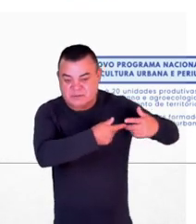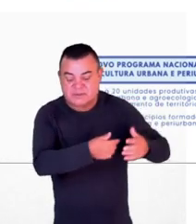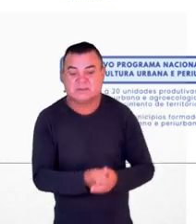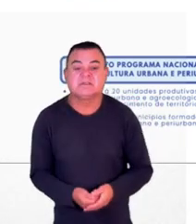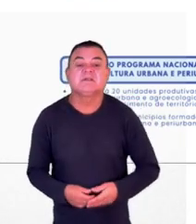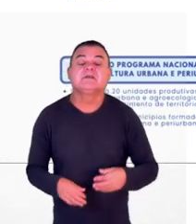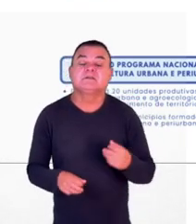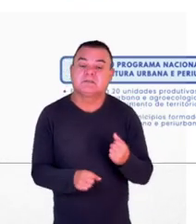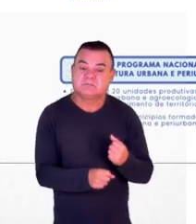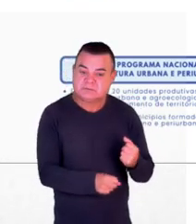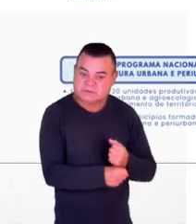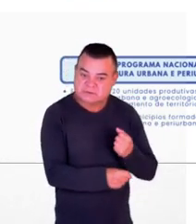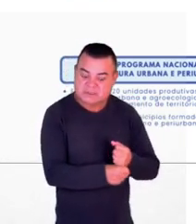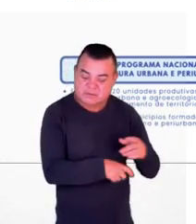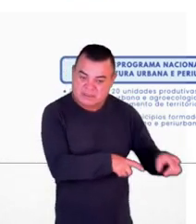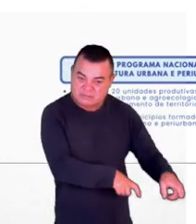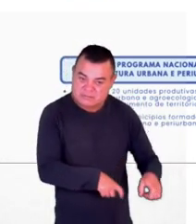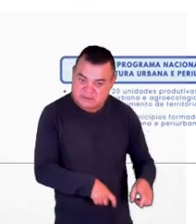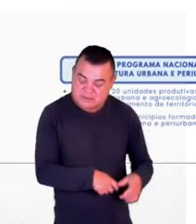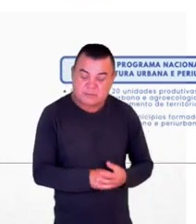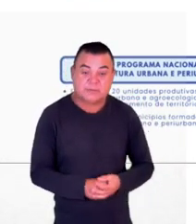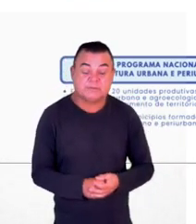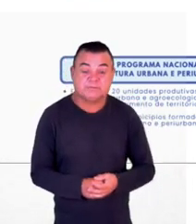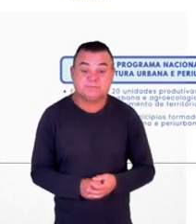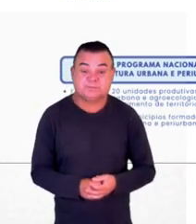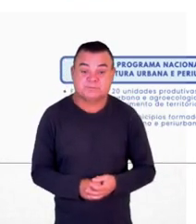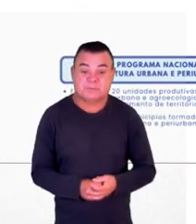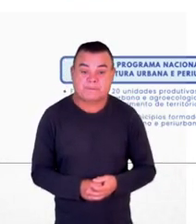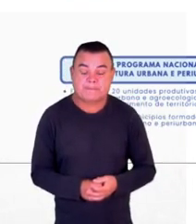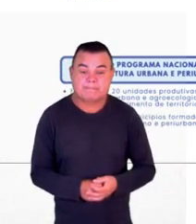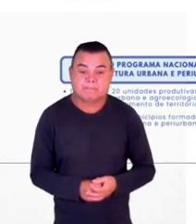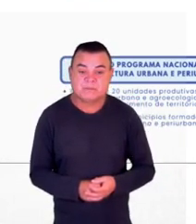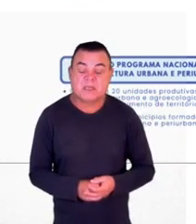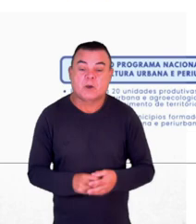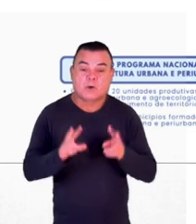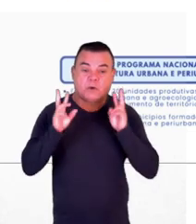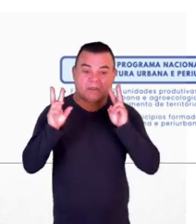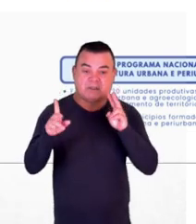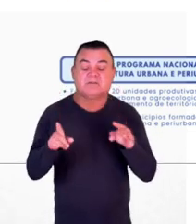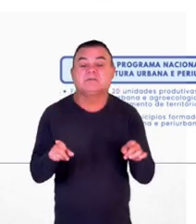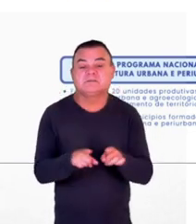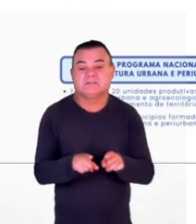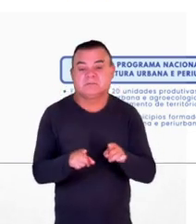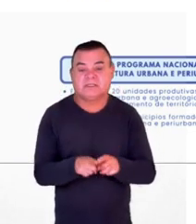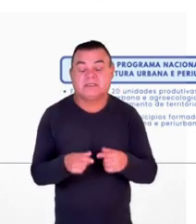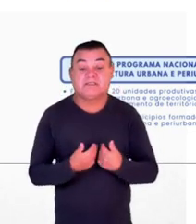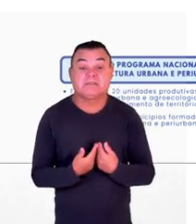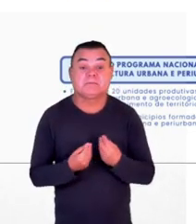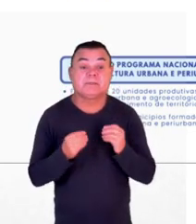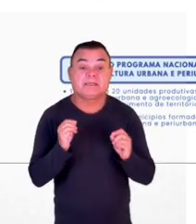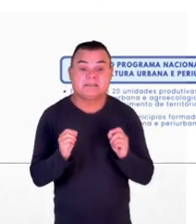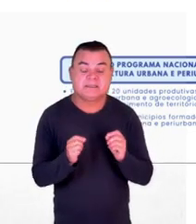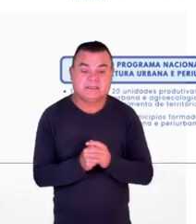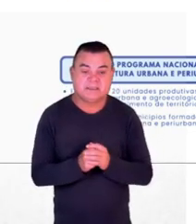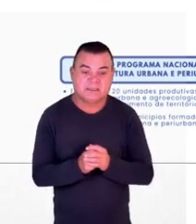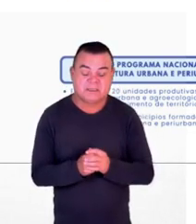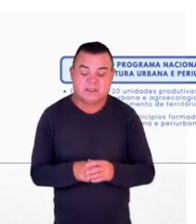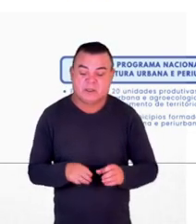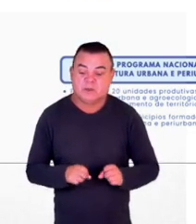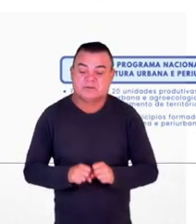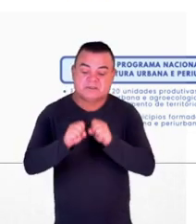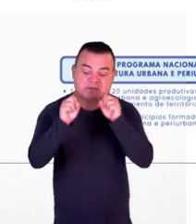secularmente esses alimentos e e olhando claro também para essa dimensão e dos sistemas